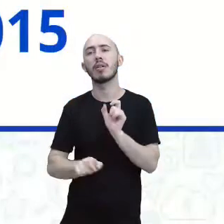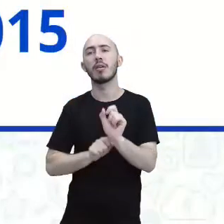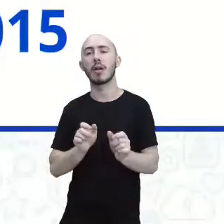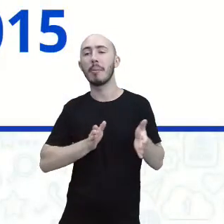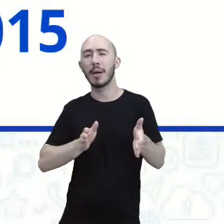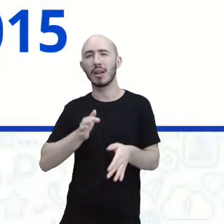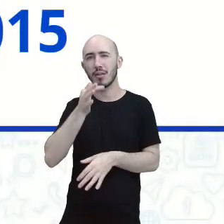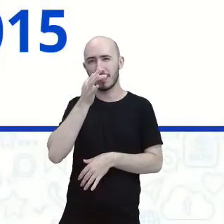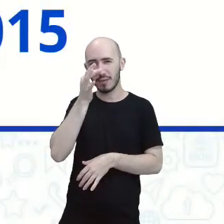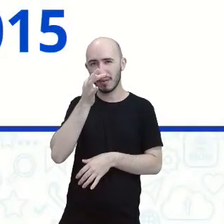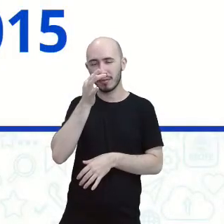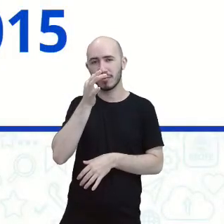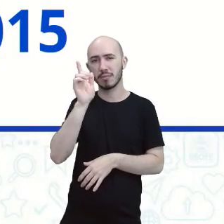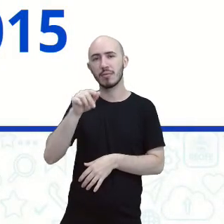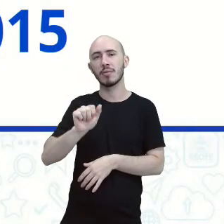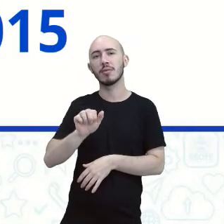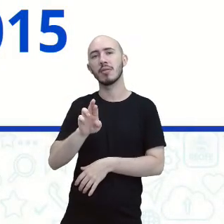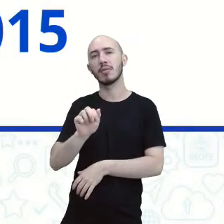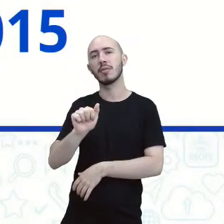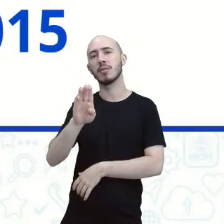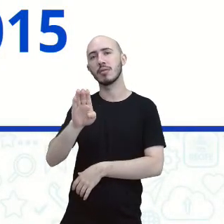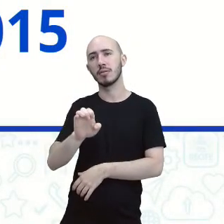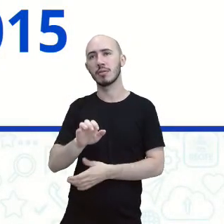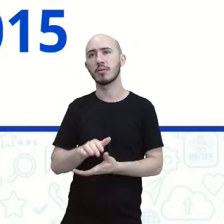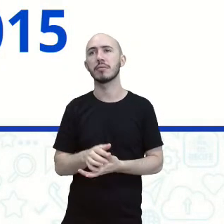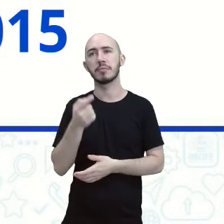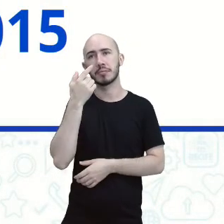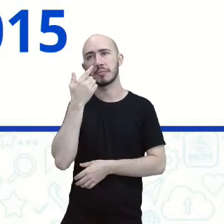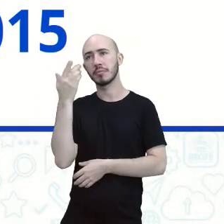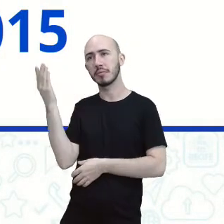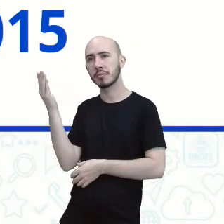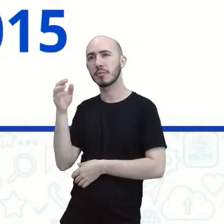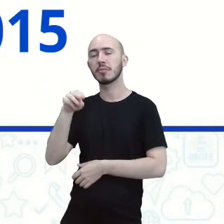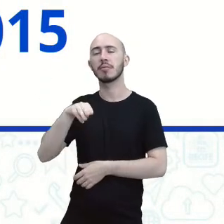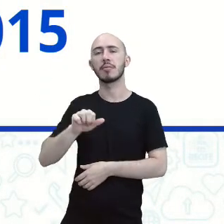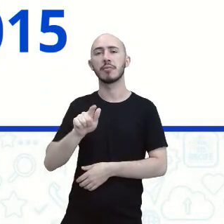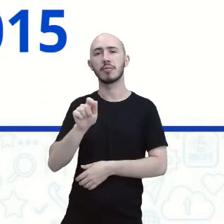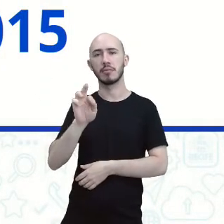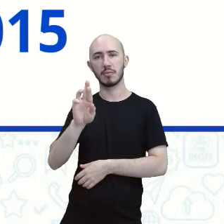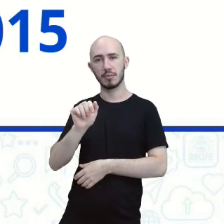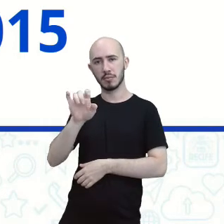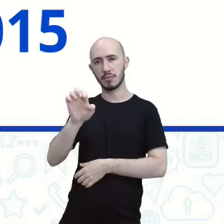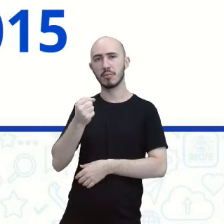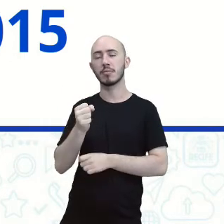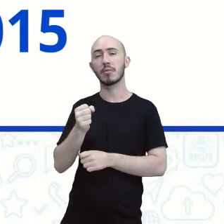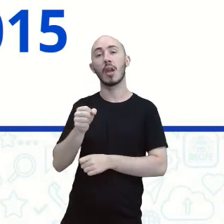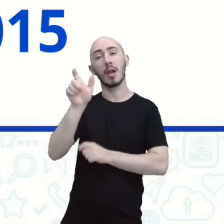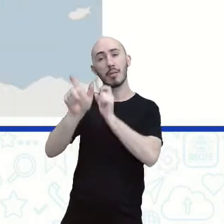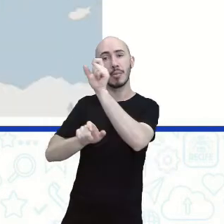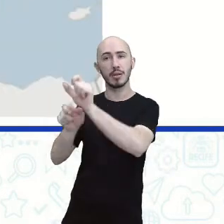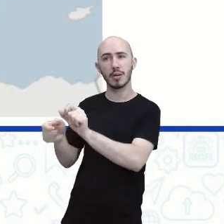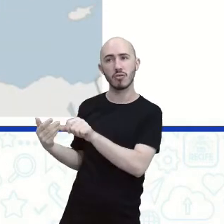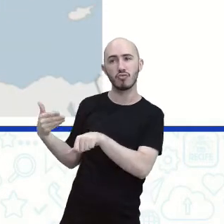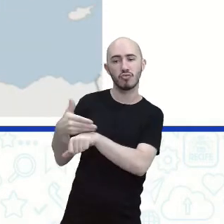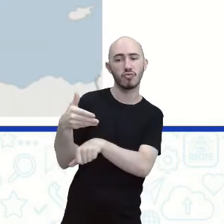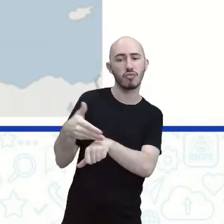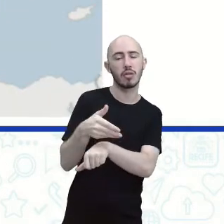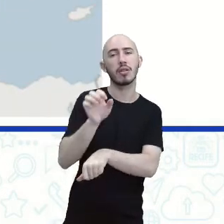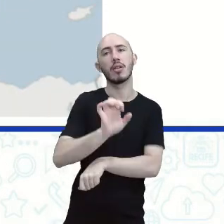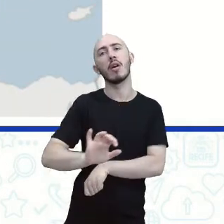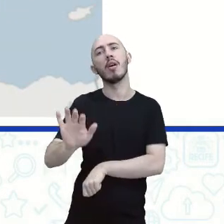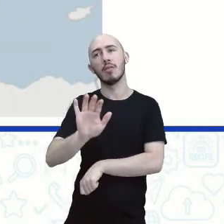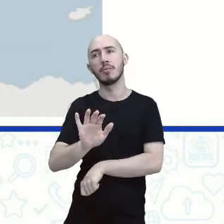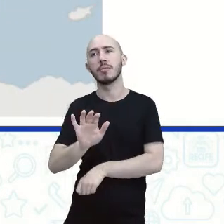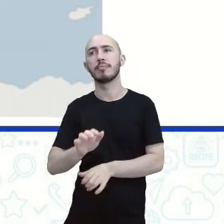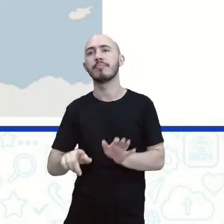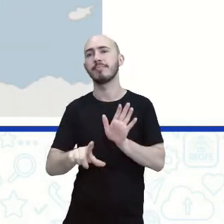desse conflito lá. Migrantes detectados ilegalmente entrando na União Europeia de janeiro a junho de 2015. Ó,